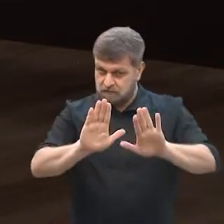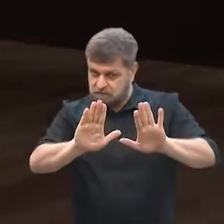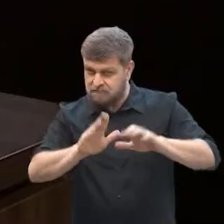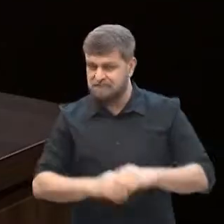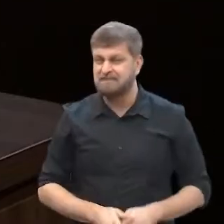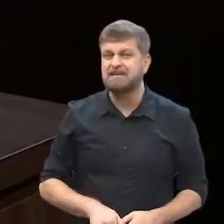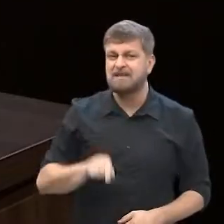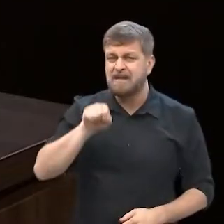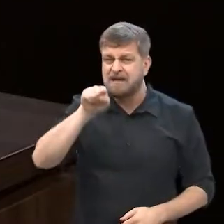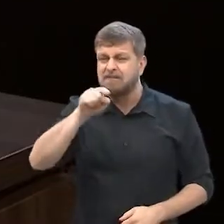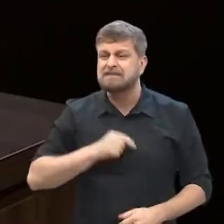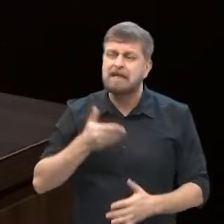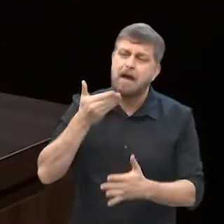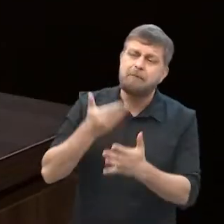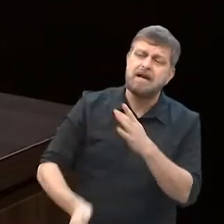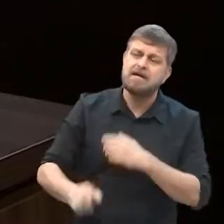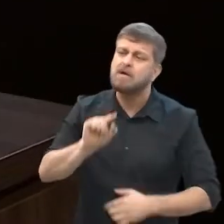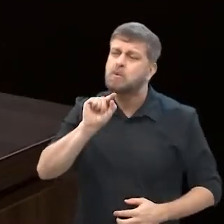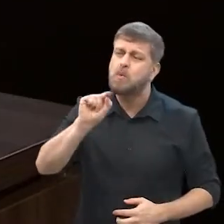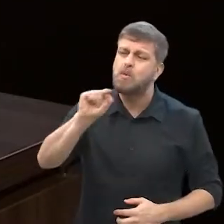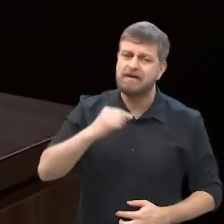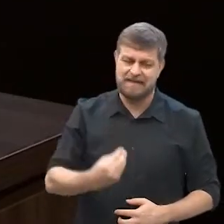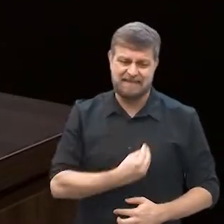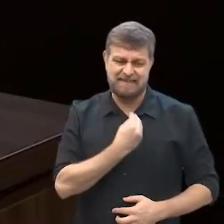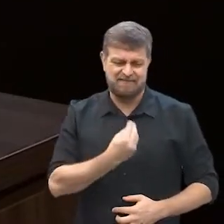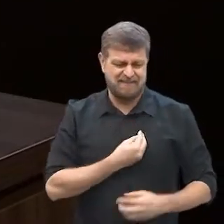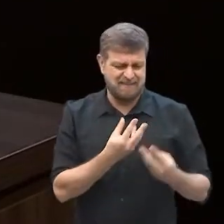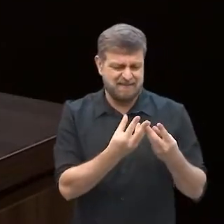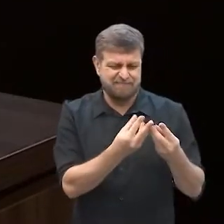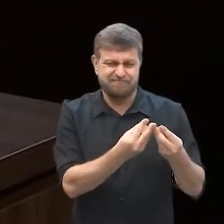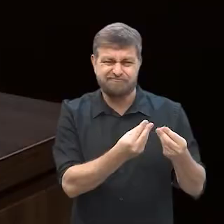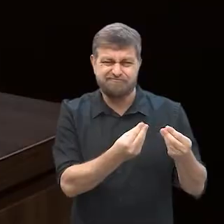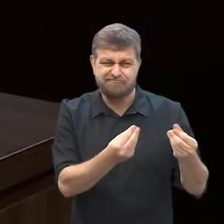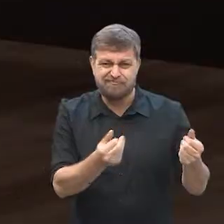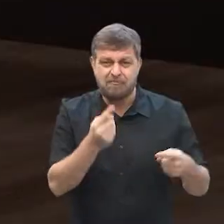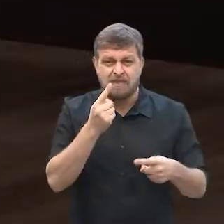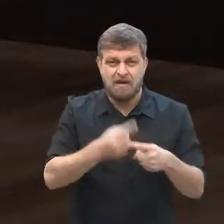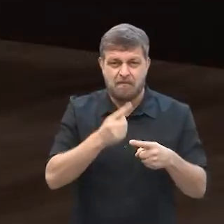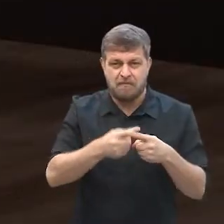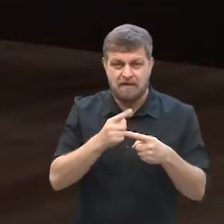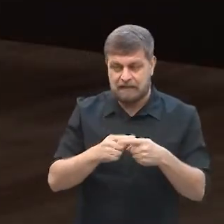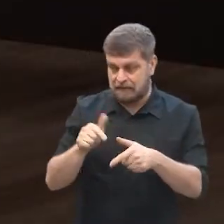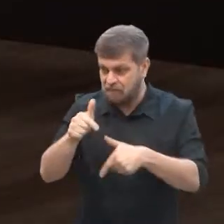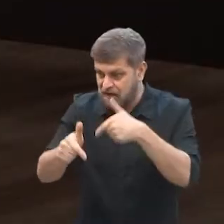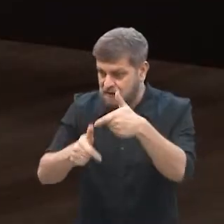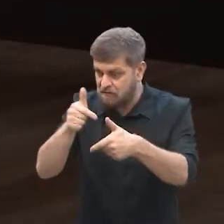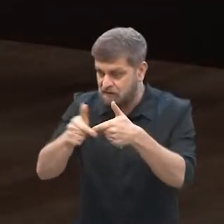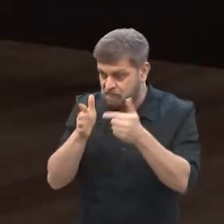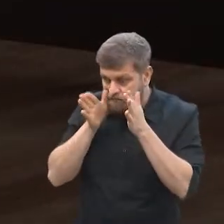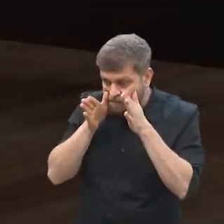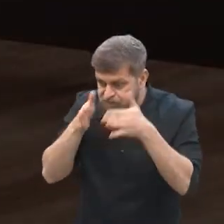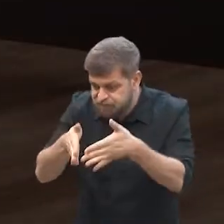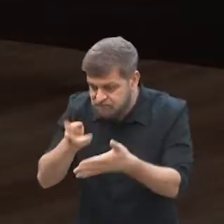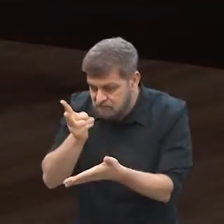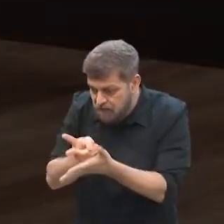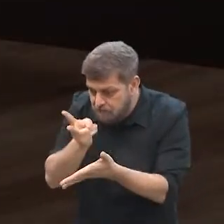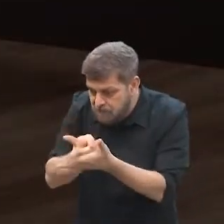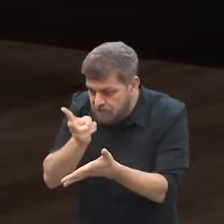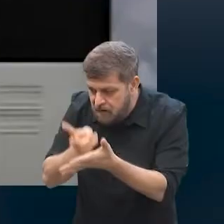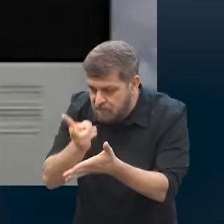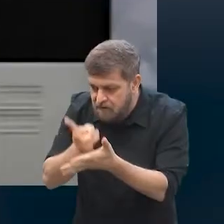estava perdendo outras coisas na sua vida em função dessa coisa de vou trabalhar, vou